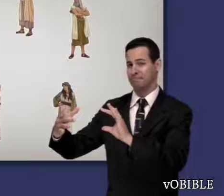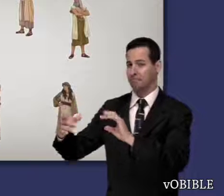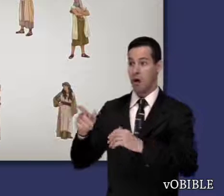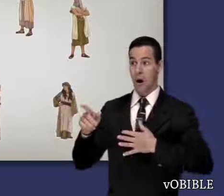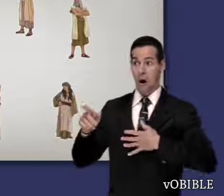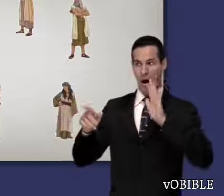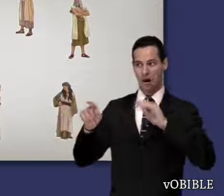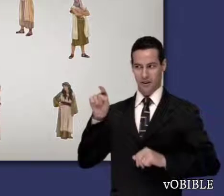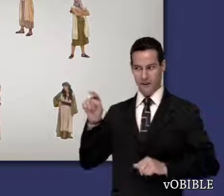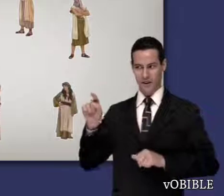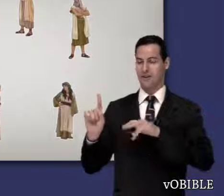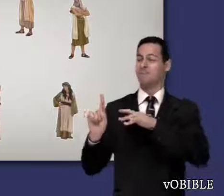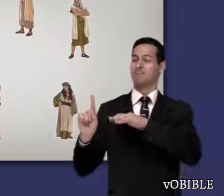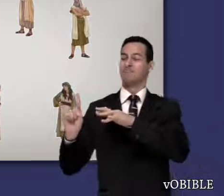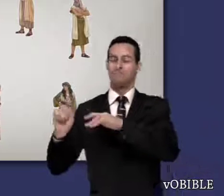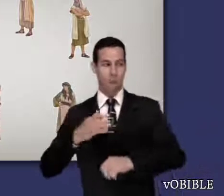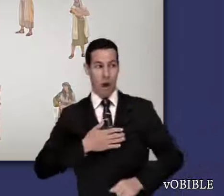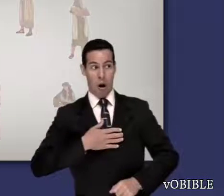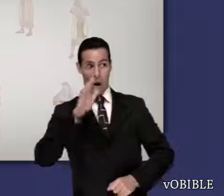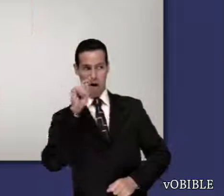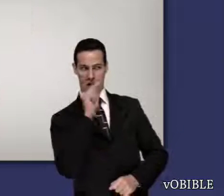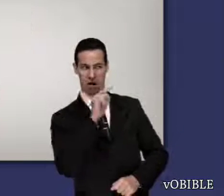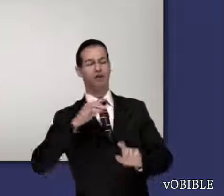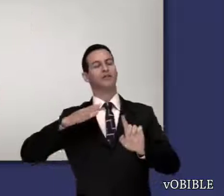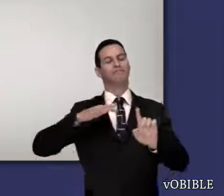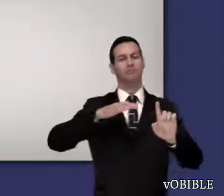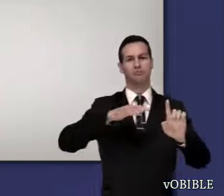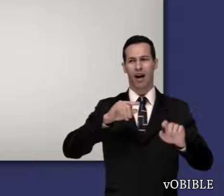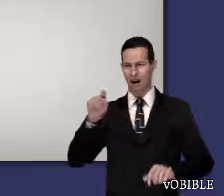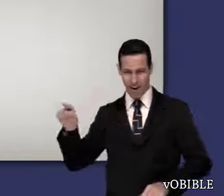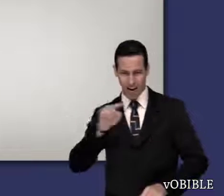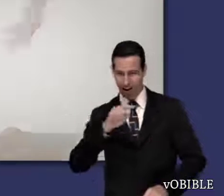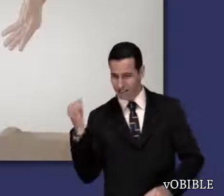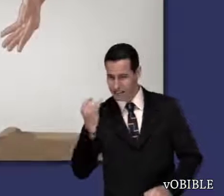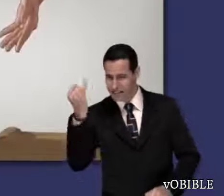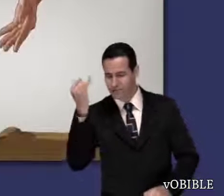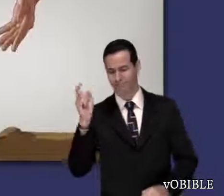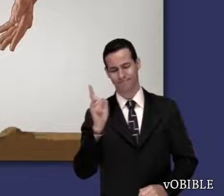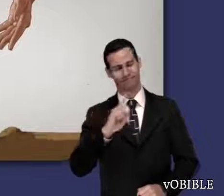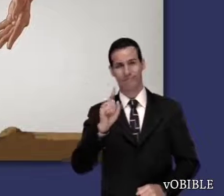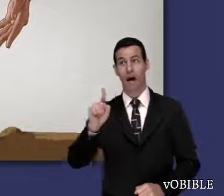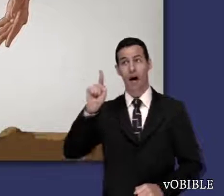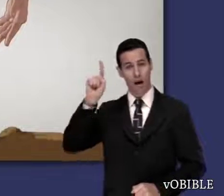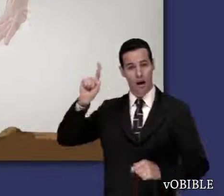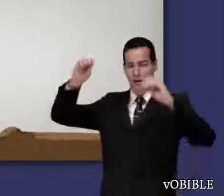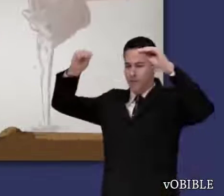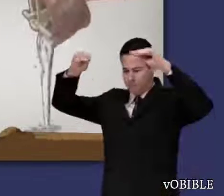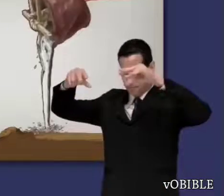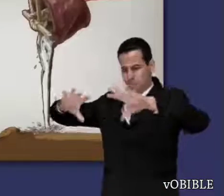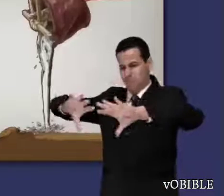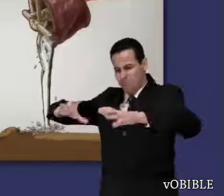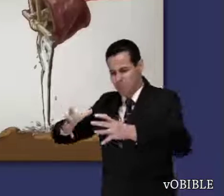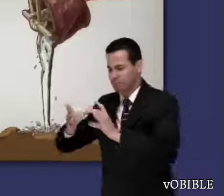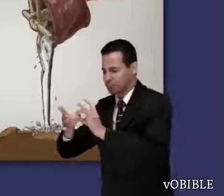a acabar com a divisão entre eles e a ser unidos. Paulo raciocina dizendo que não importa quem planta ou